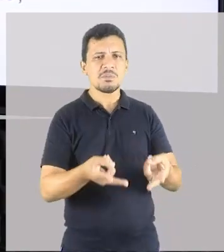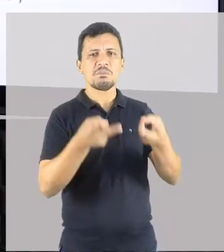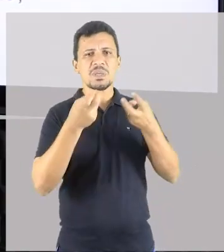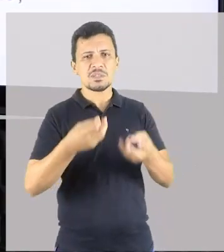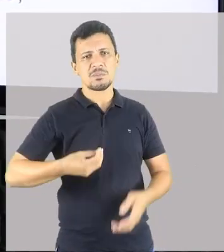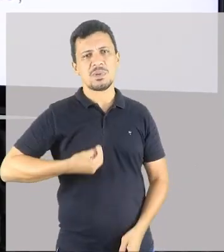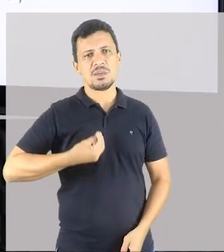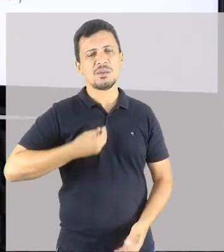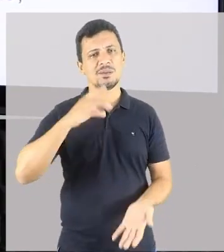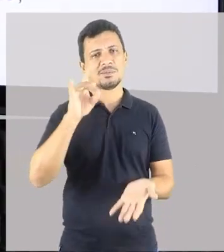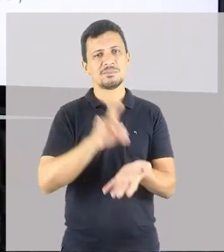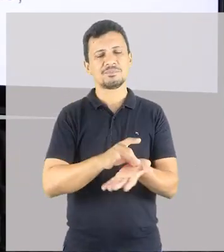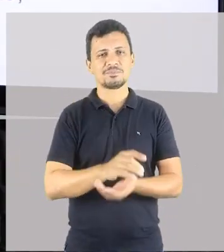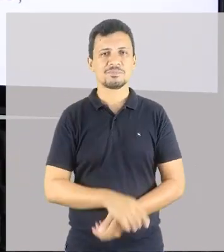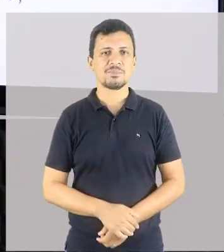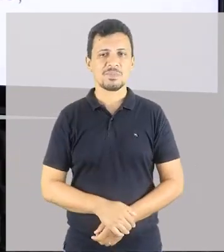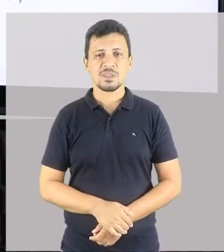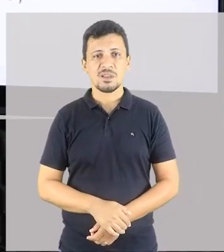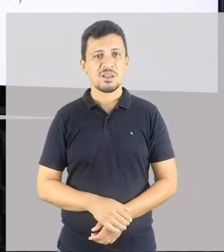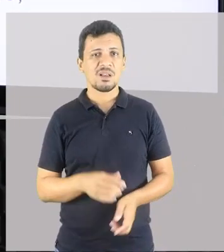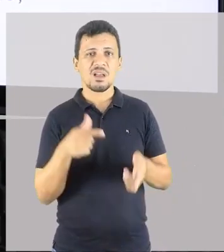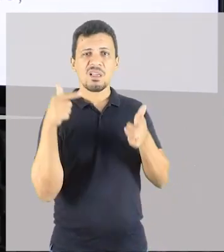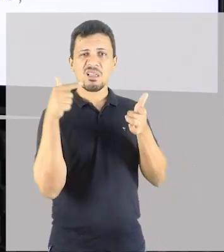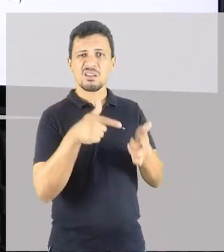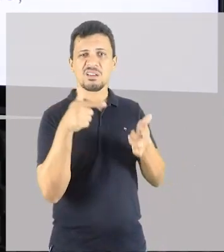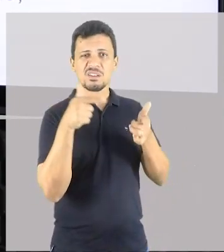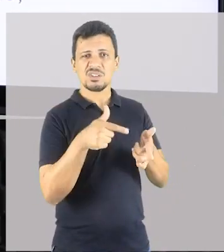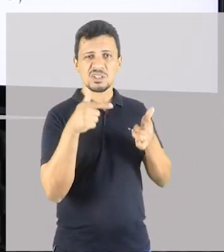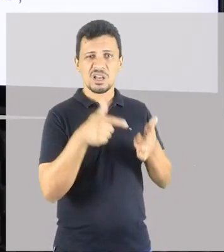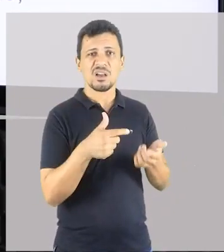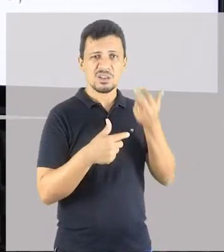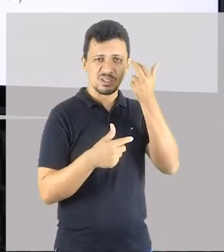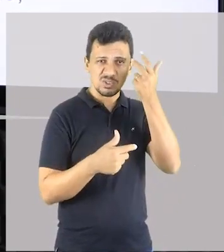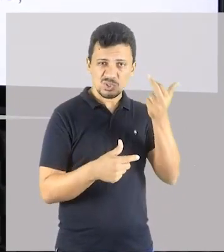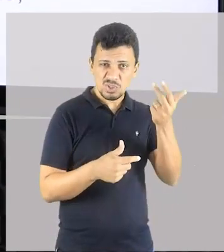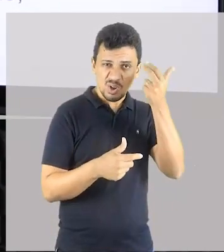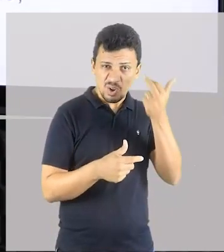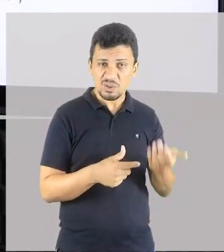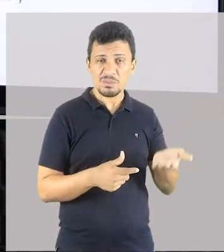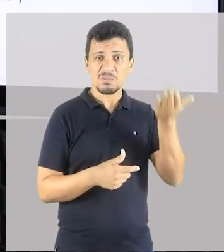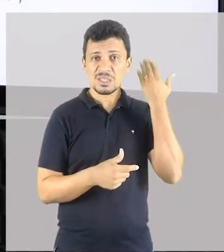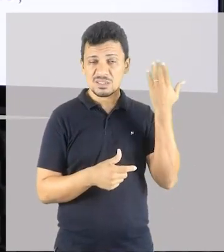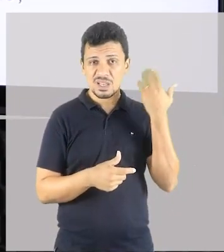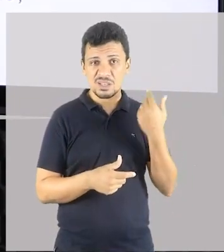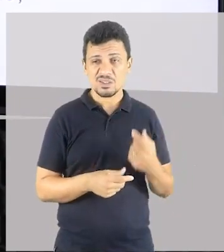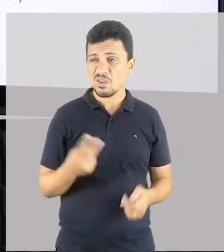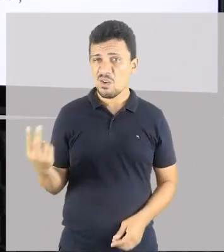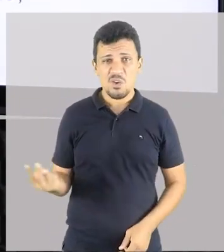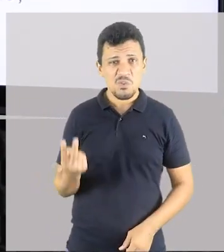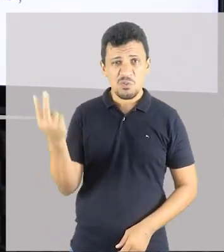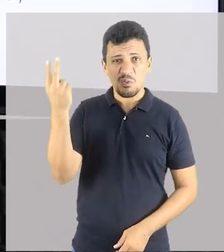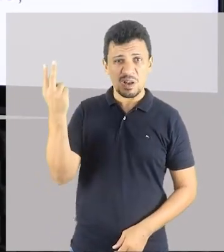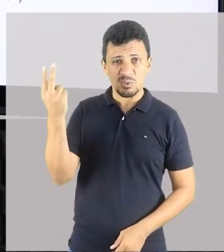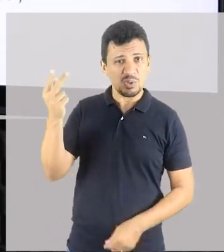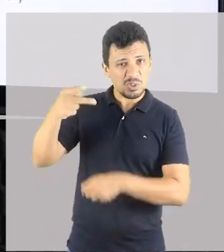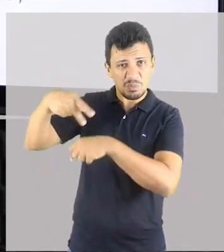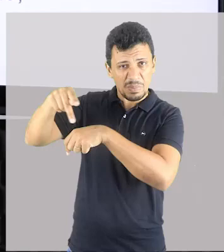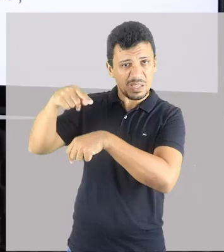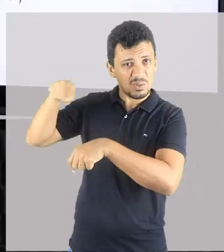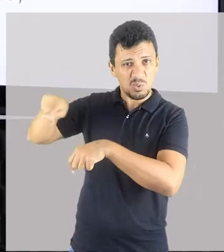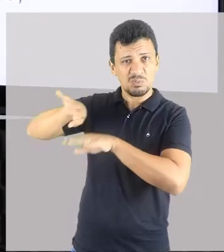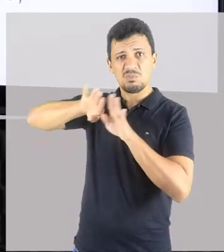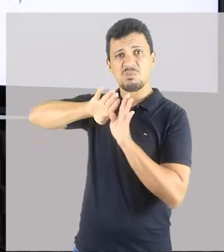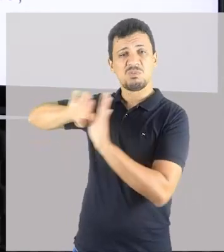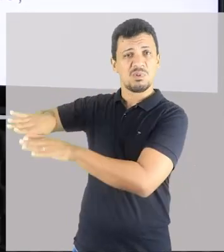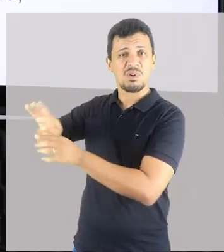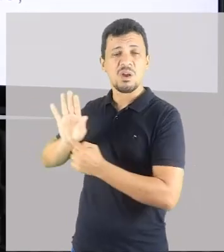realidade. Né? Criticar o nosso passado histórico e acabar com o apego aos valores estrangeiros, evidenciando o